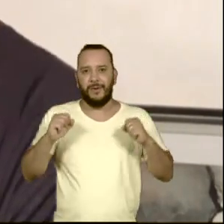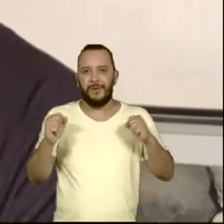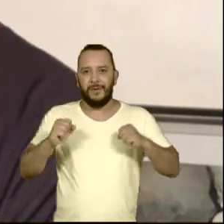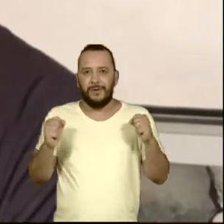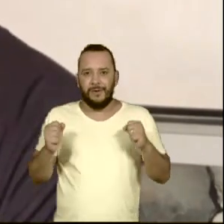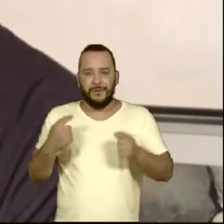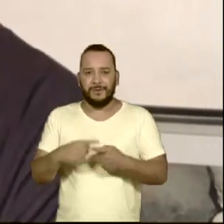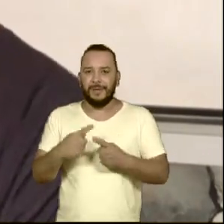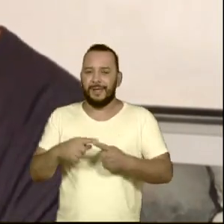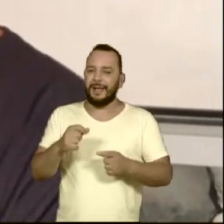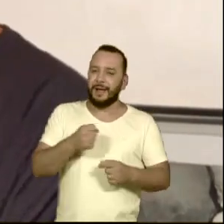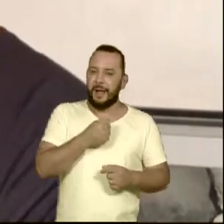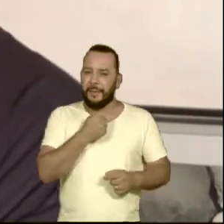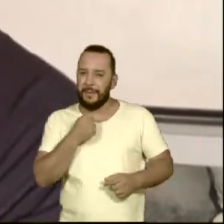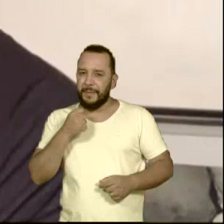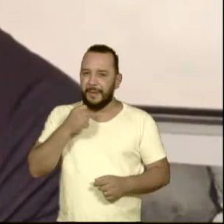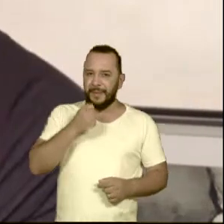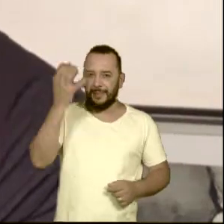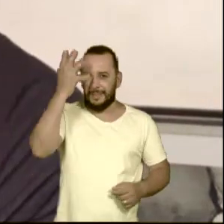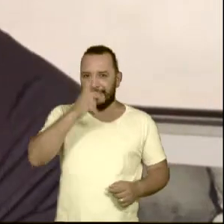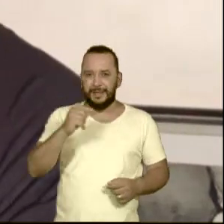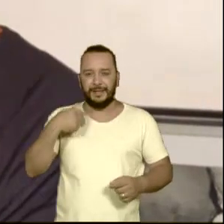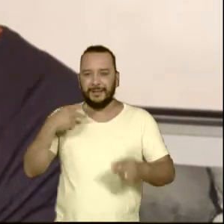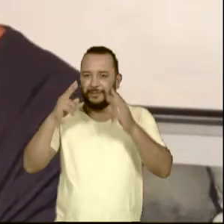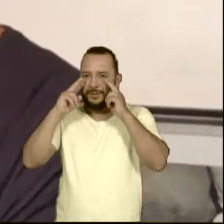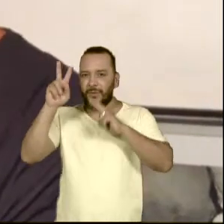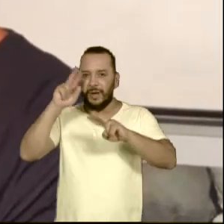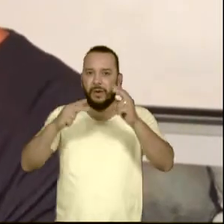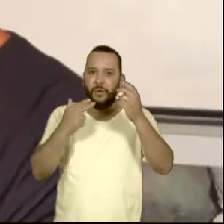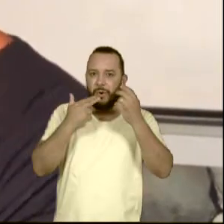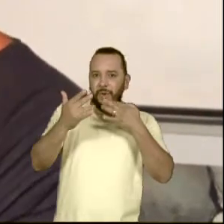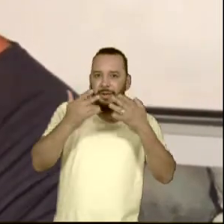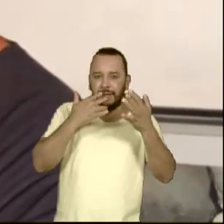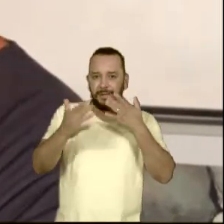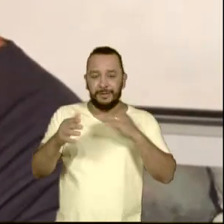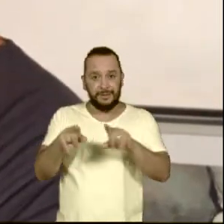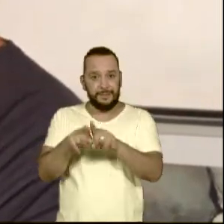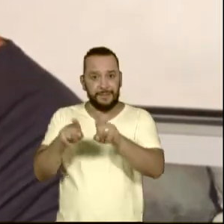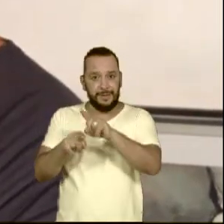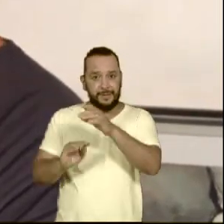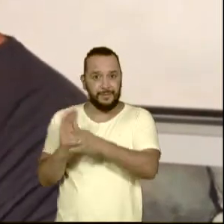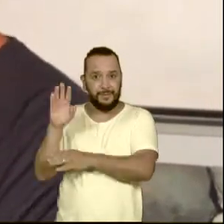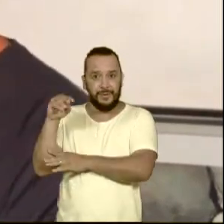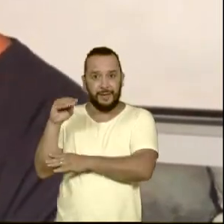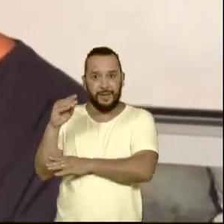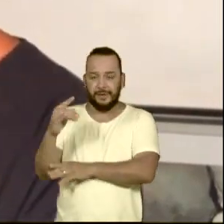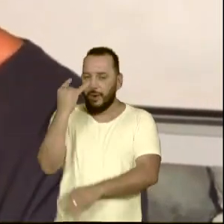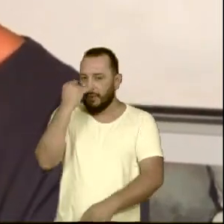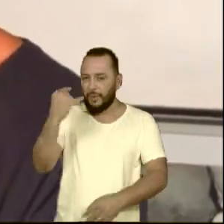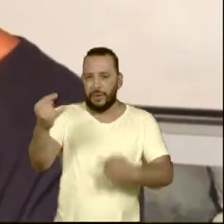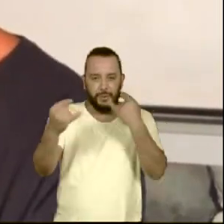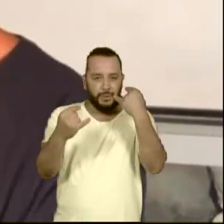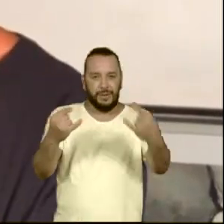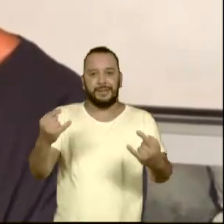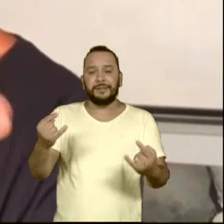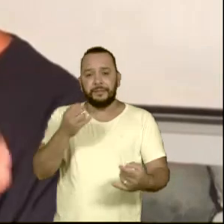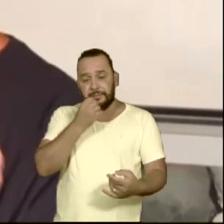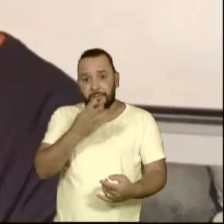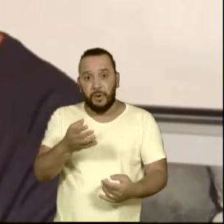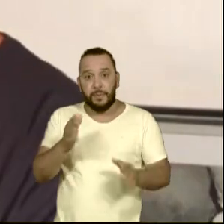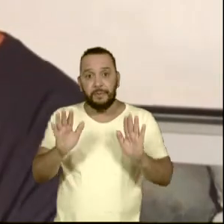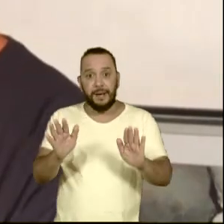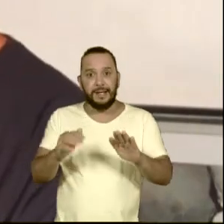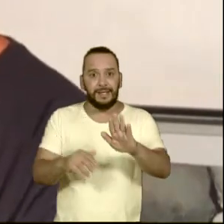Porque as canções eram lindas, porque era tudo muito colorido, os bonecos carismáticos, isso atrai a criança pequena. Agora, eu quero atrair a criança